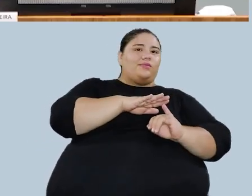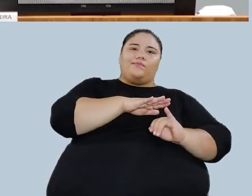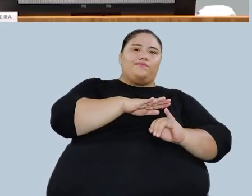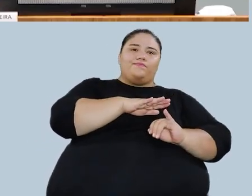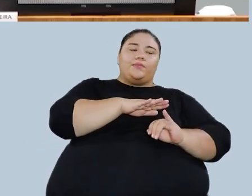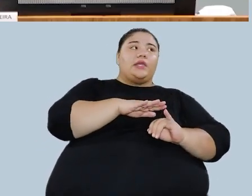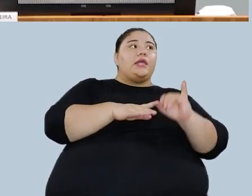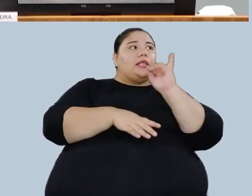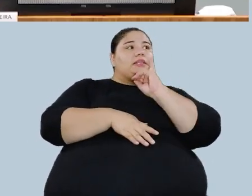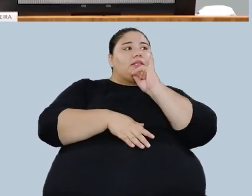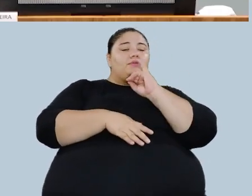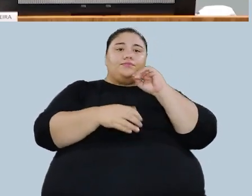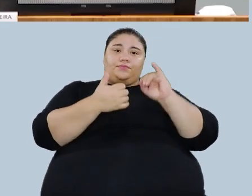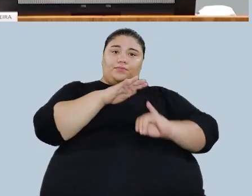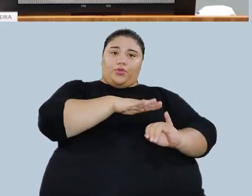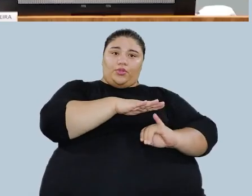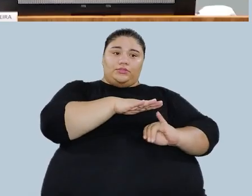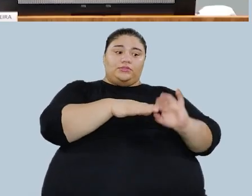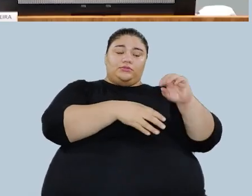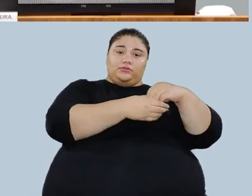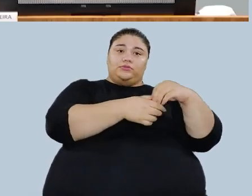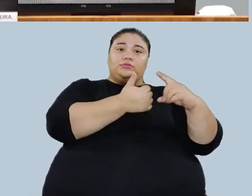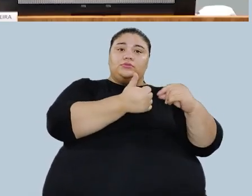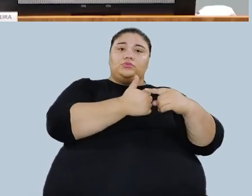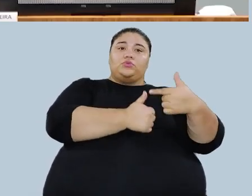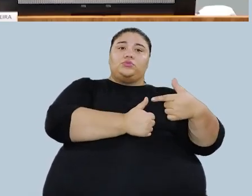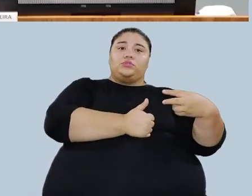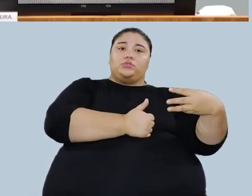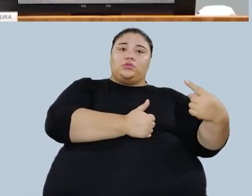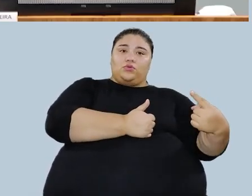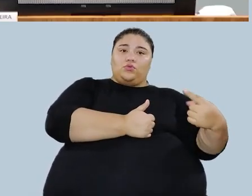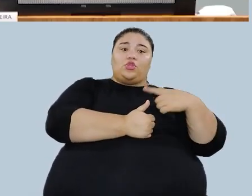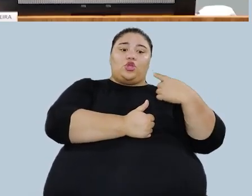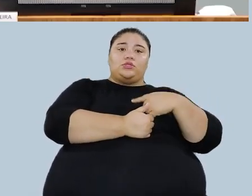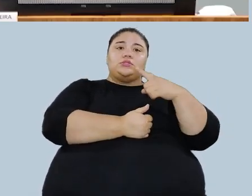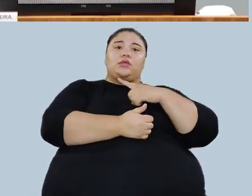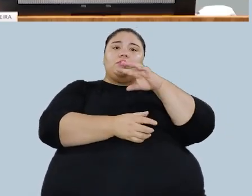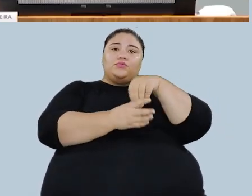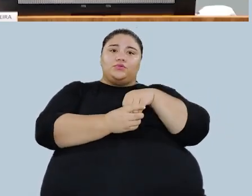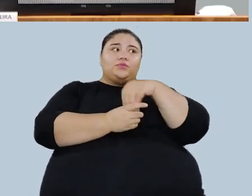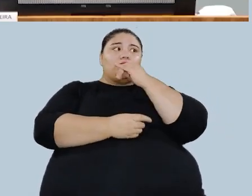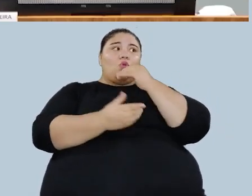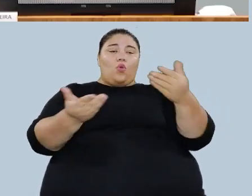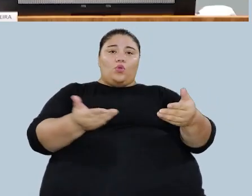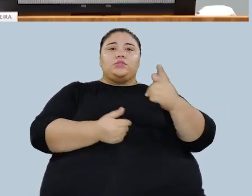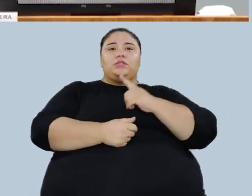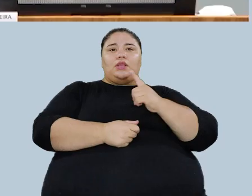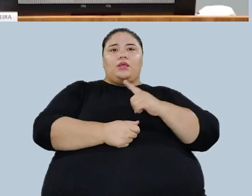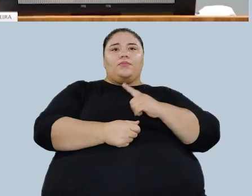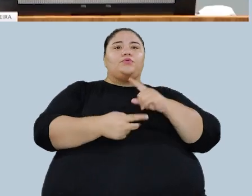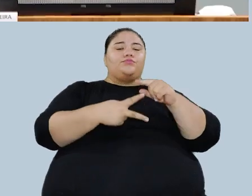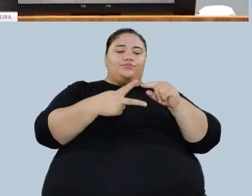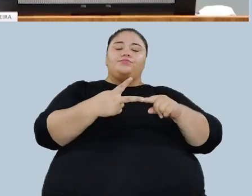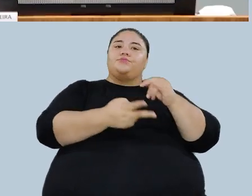não. Então, na importação, no artigo 231, nós temos a incidência do PIS, hoje, né, teríamos incidência de